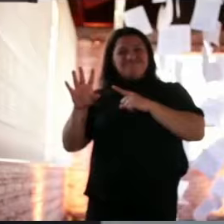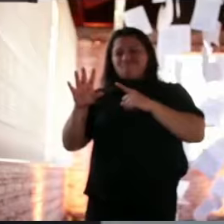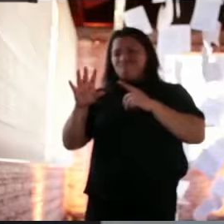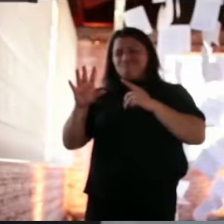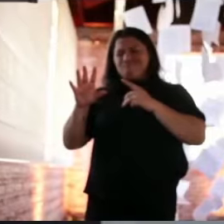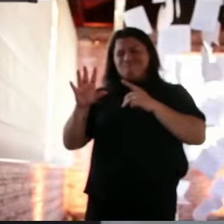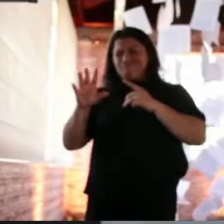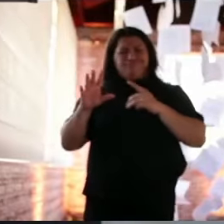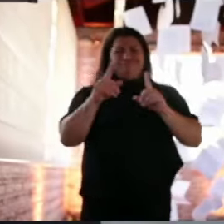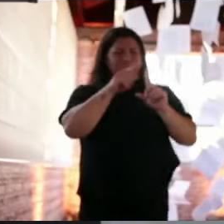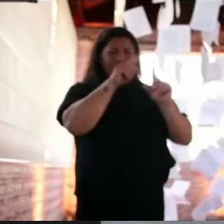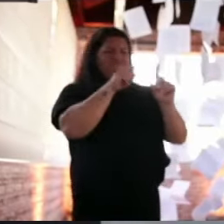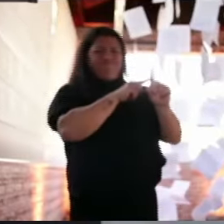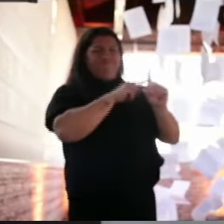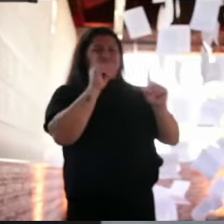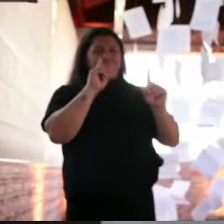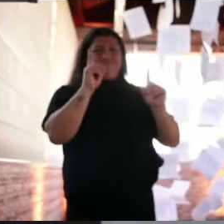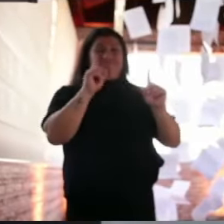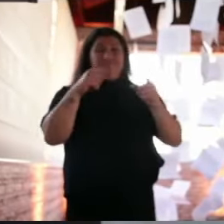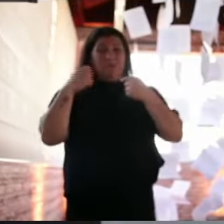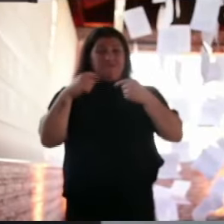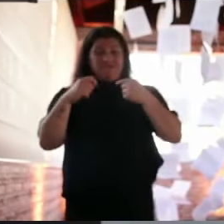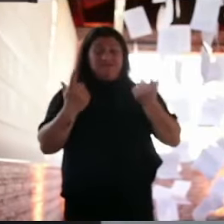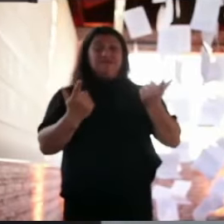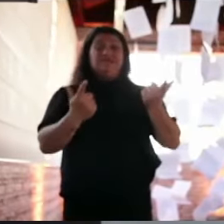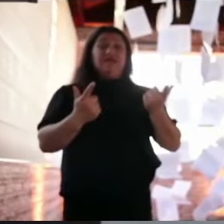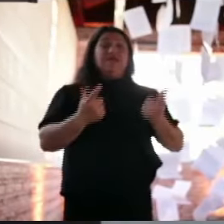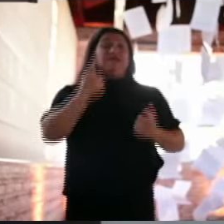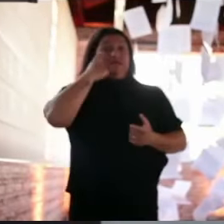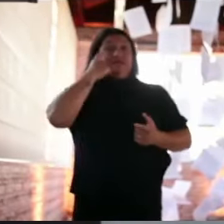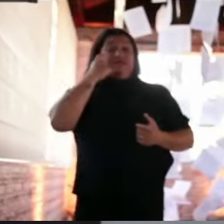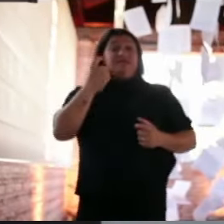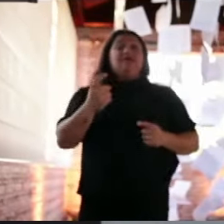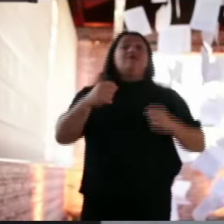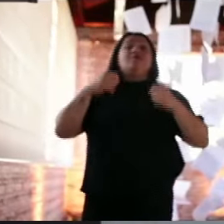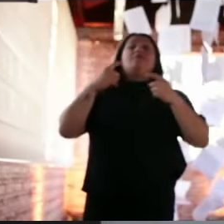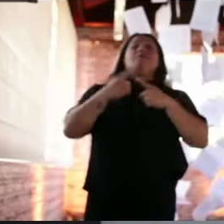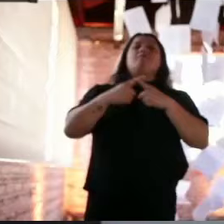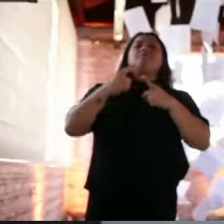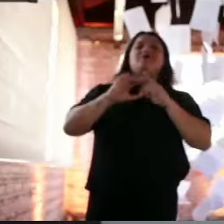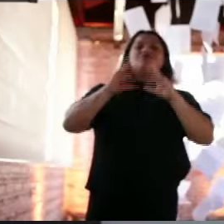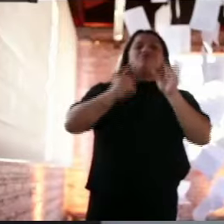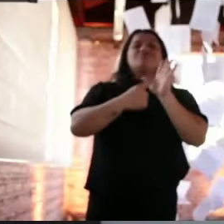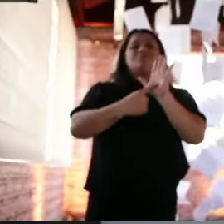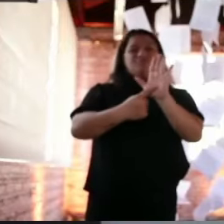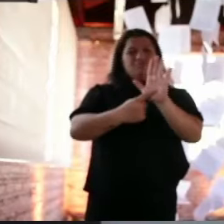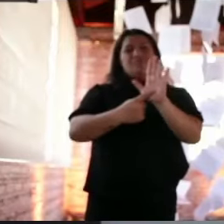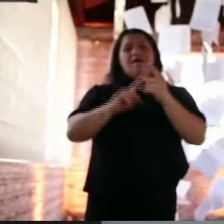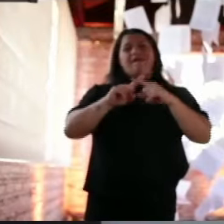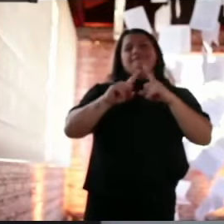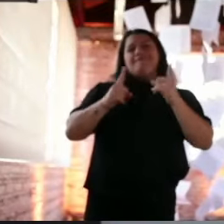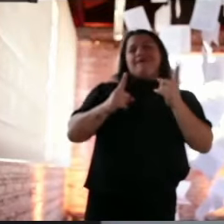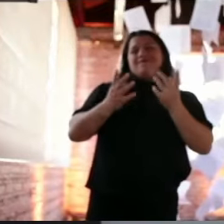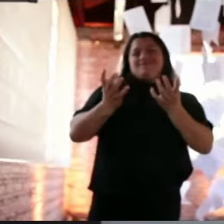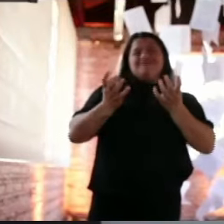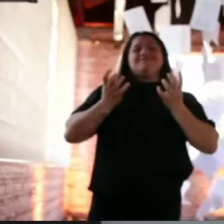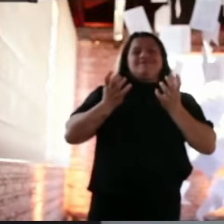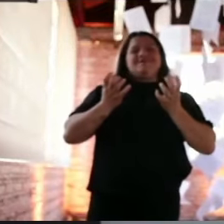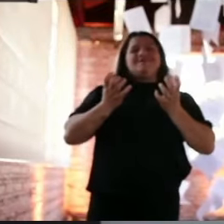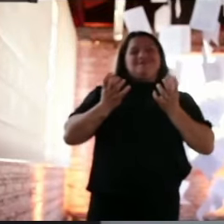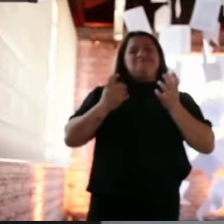com a concepção e é interessante porque ele fala tudo já podia mostrar isso antes mas só quando inconveniente que